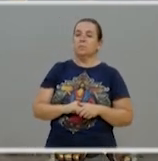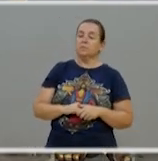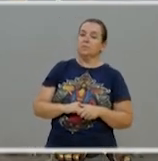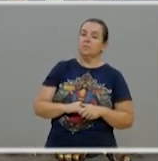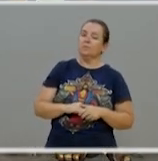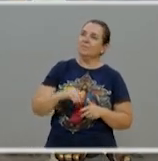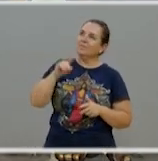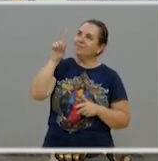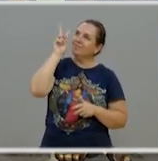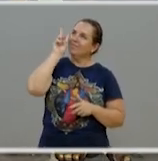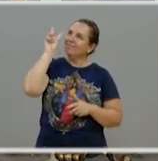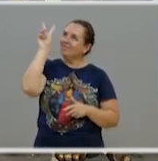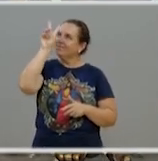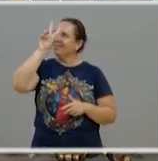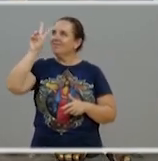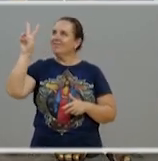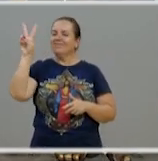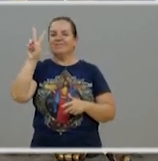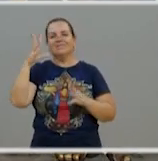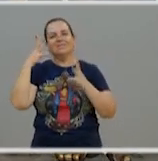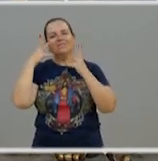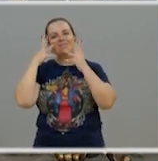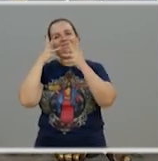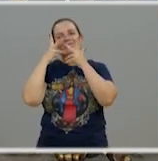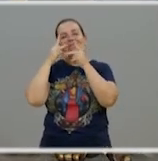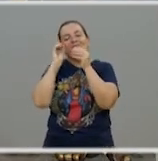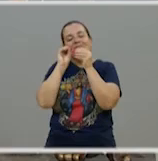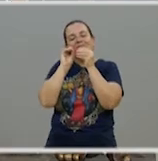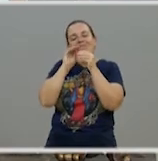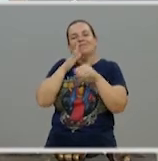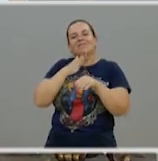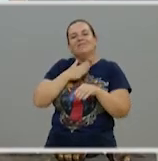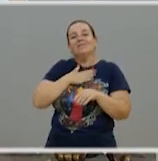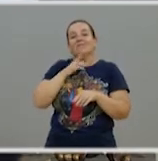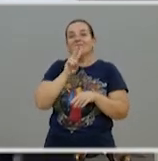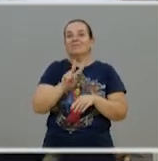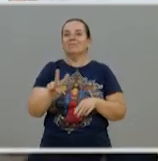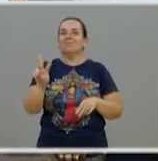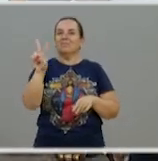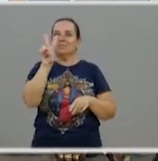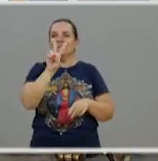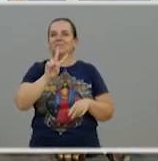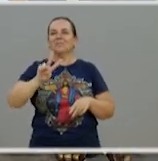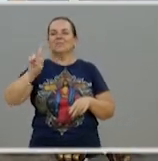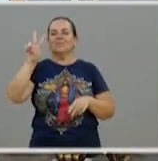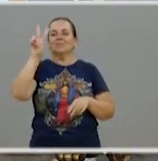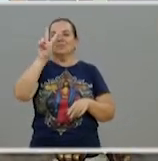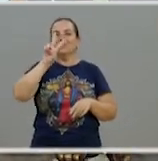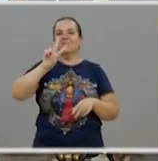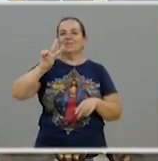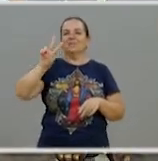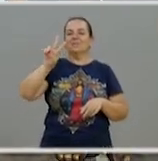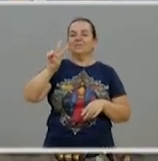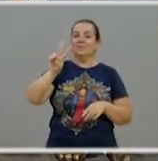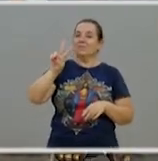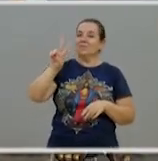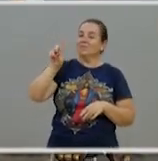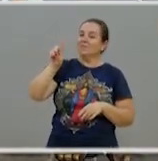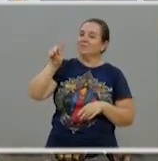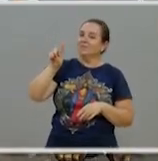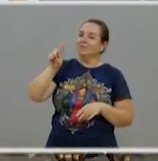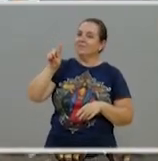Esse seu olhar tão lindo fez de mim um vencedor. Por